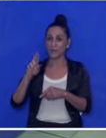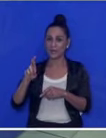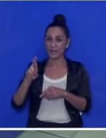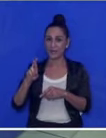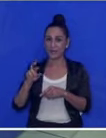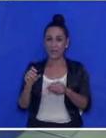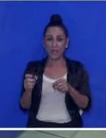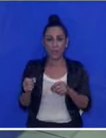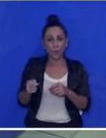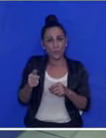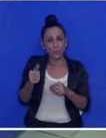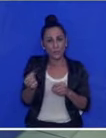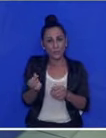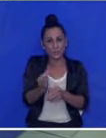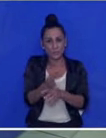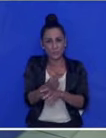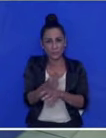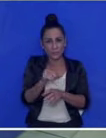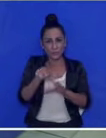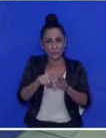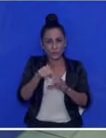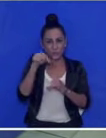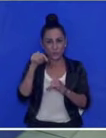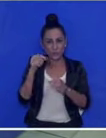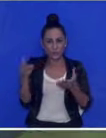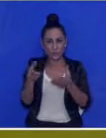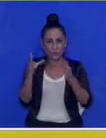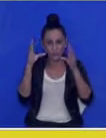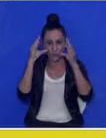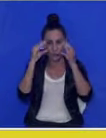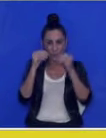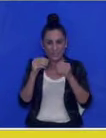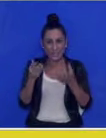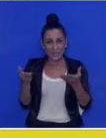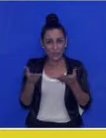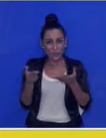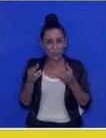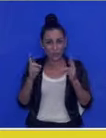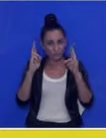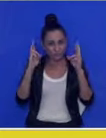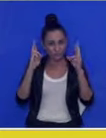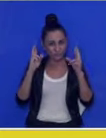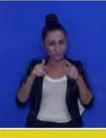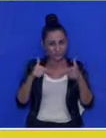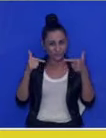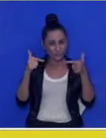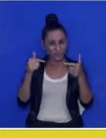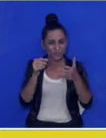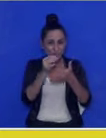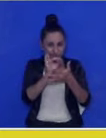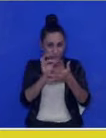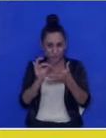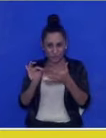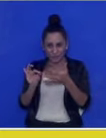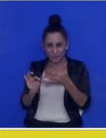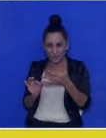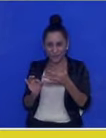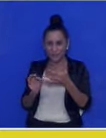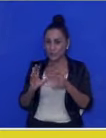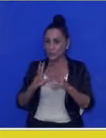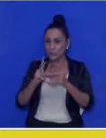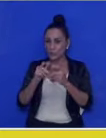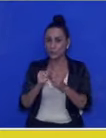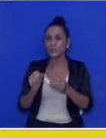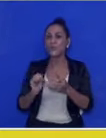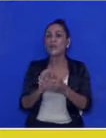Estamos quase no finalzinho dos sorteios desta noite. E aí, será que hoje é o seu dia de sorte? Vamos conferir tudo o que vai rolar no sorteio do Dia